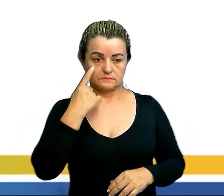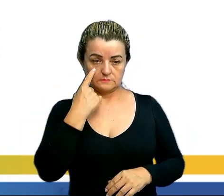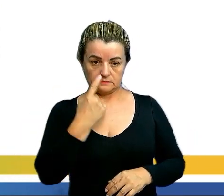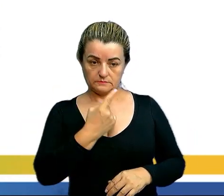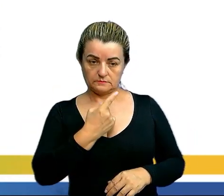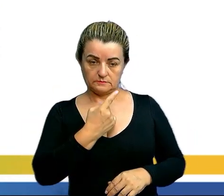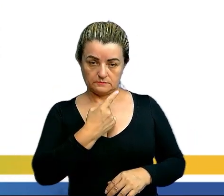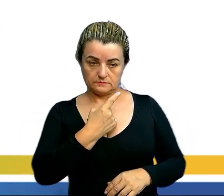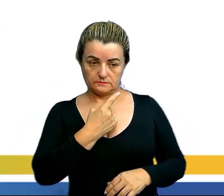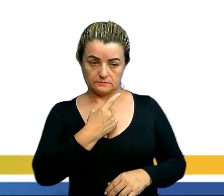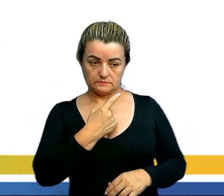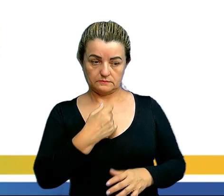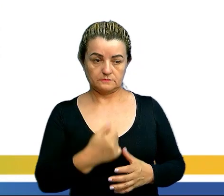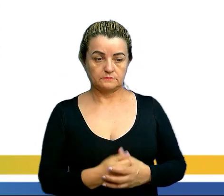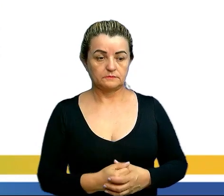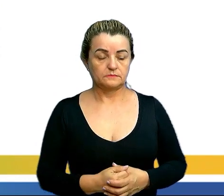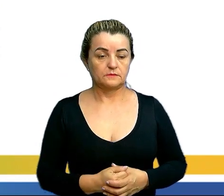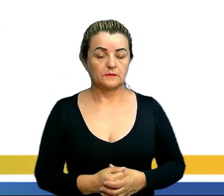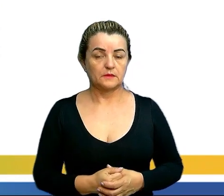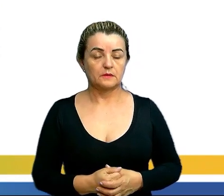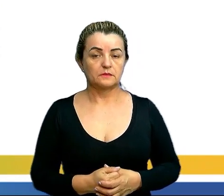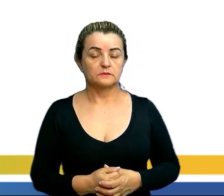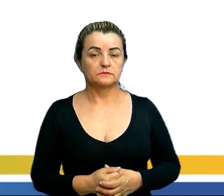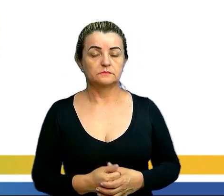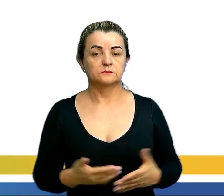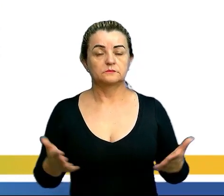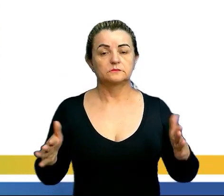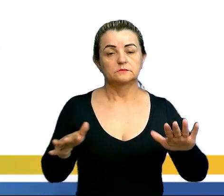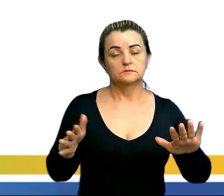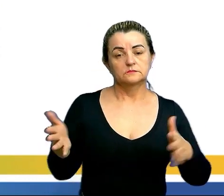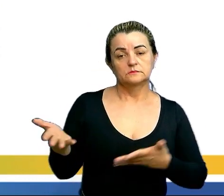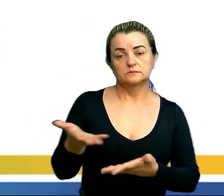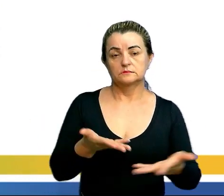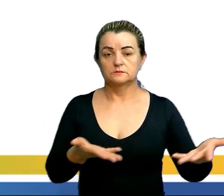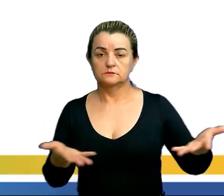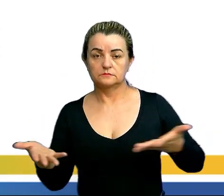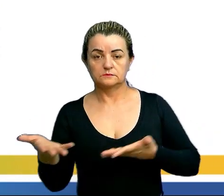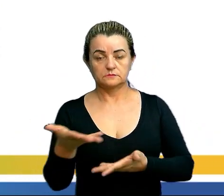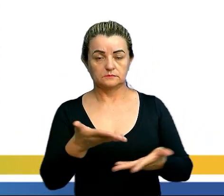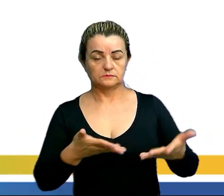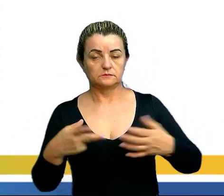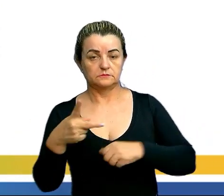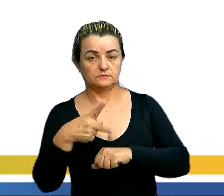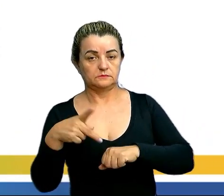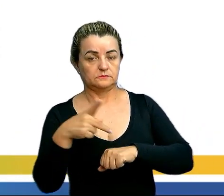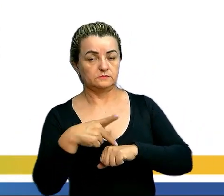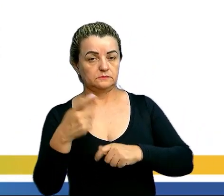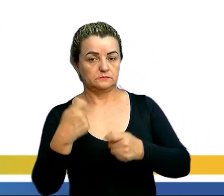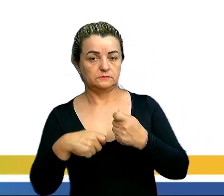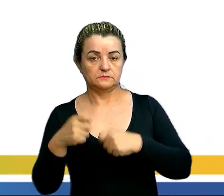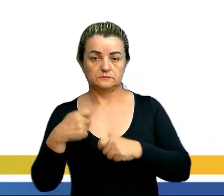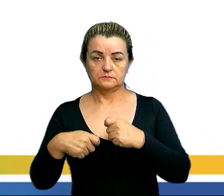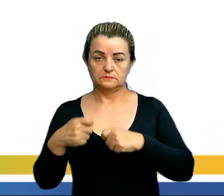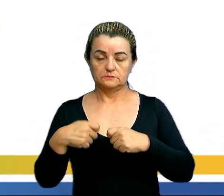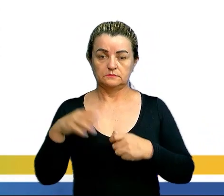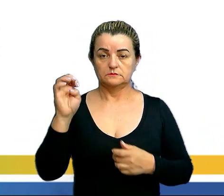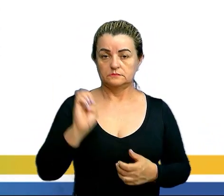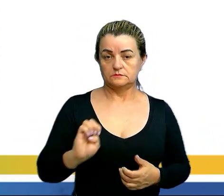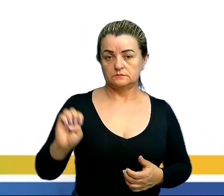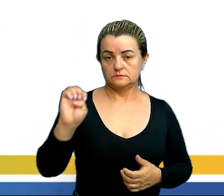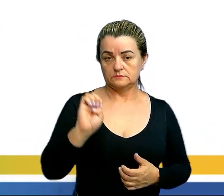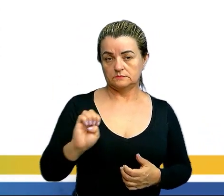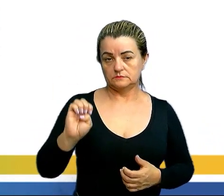linha que está traçada aí no mapa. As relações entre os países capitalistas, né, da